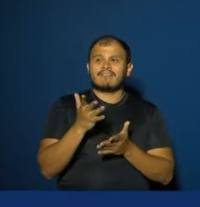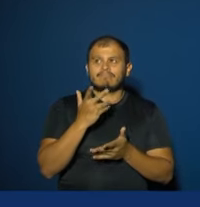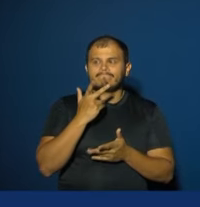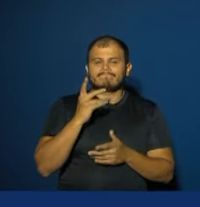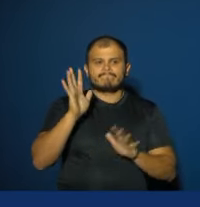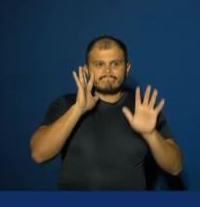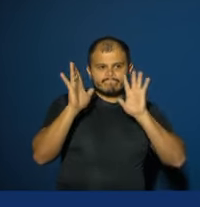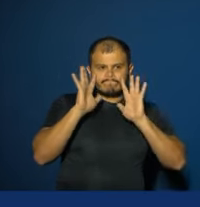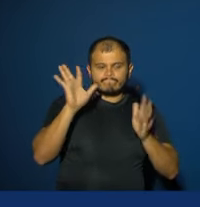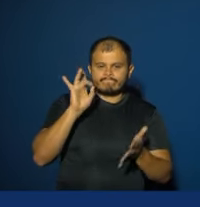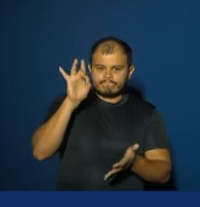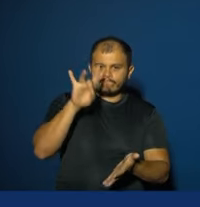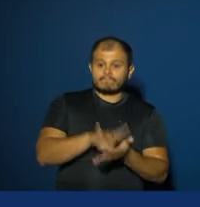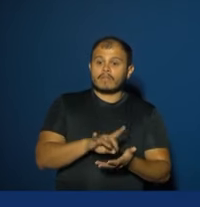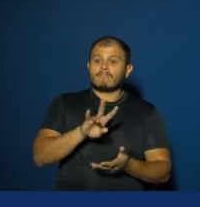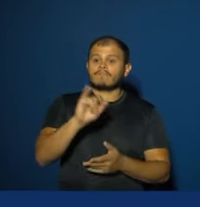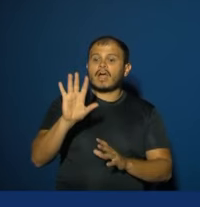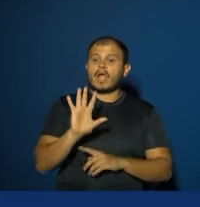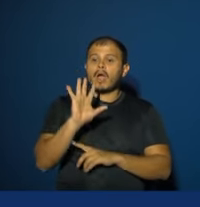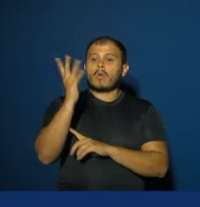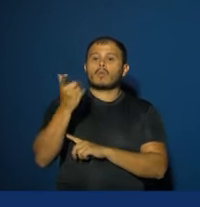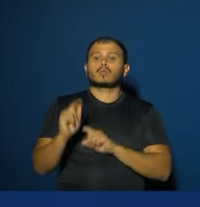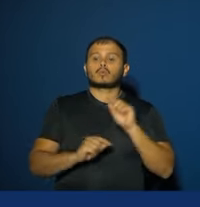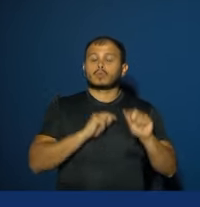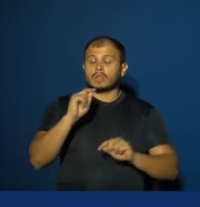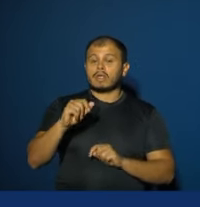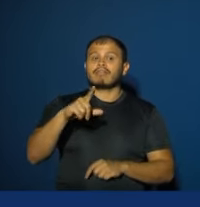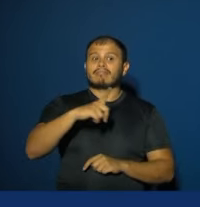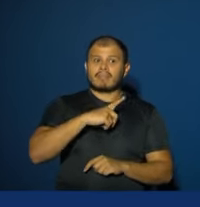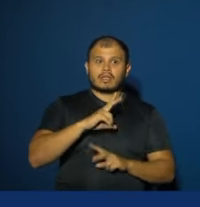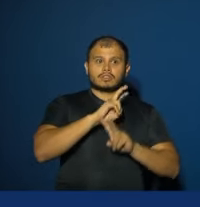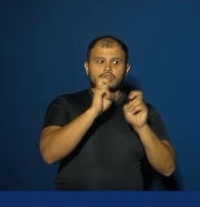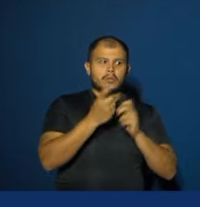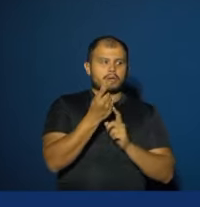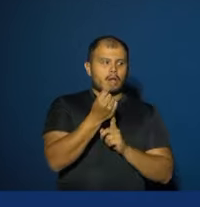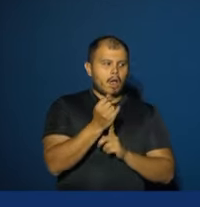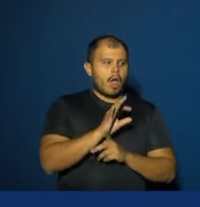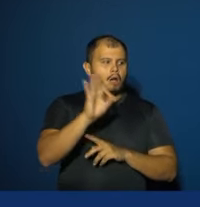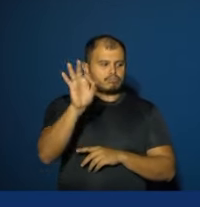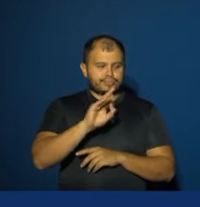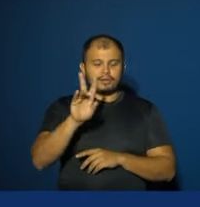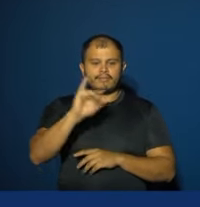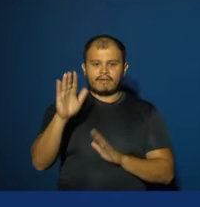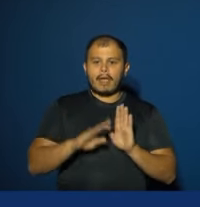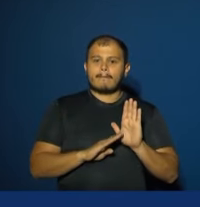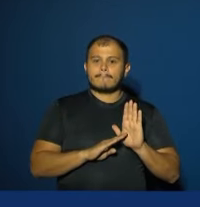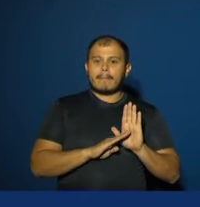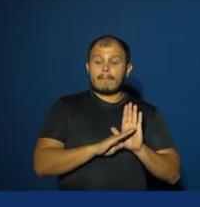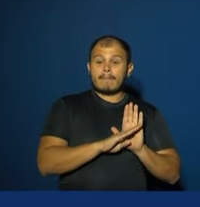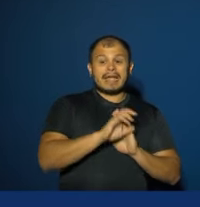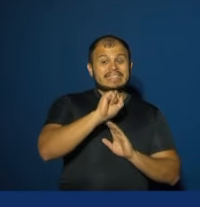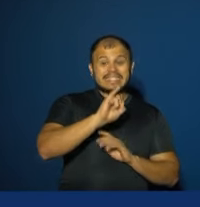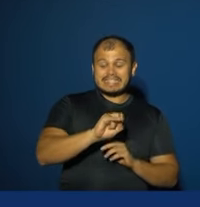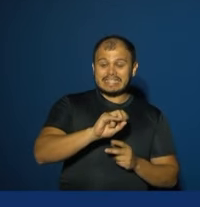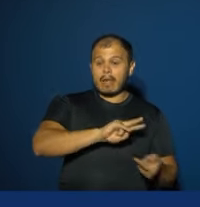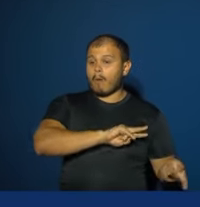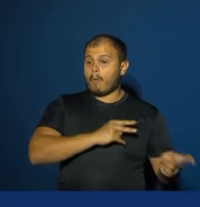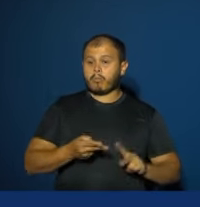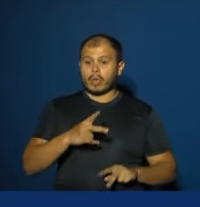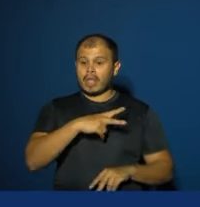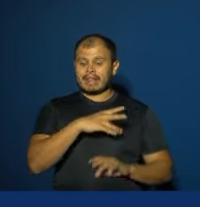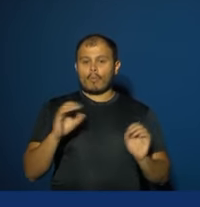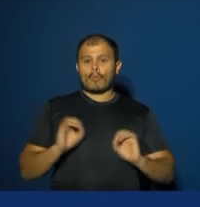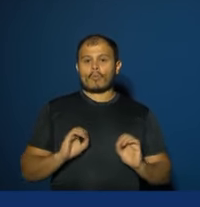realidade o que vai acontecer em relação à tarifa é que ela vai subir se não for privatizada porque